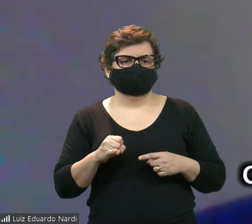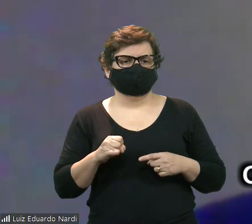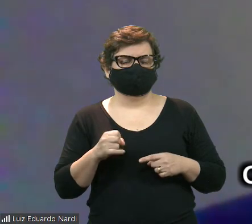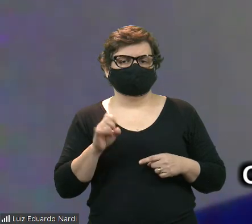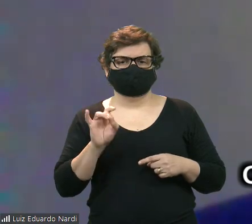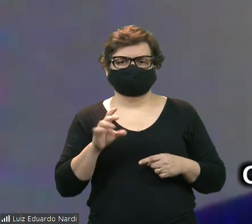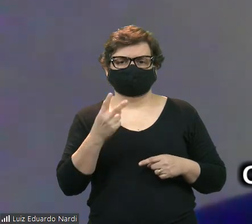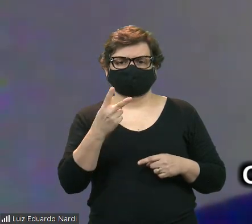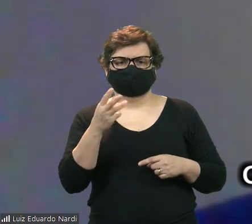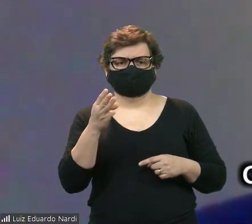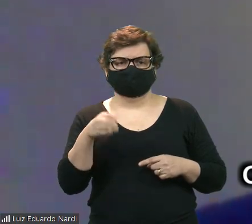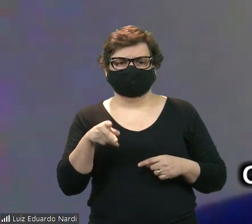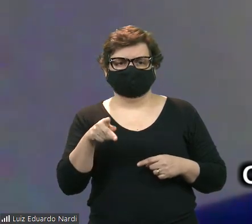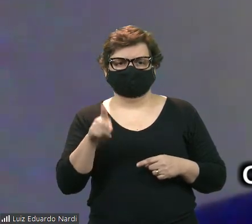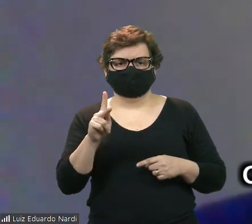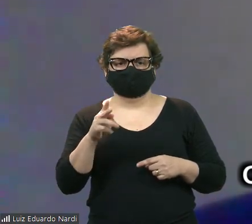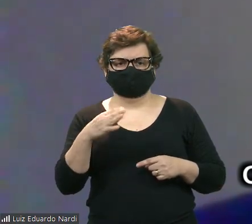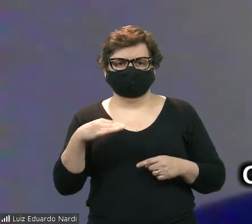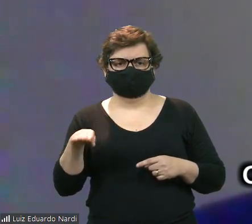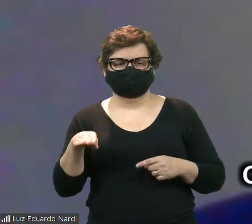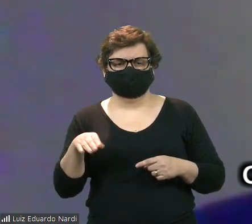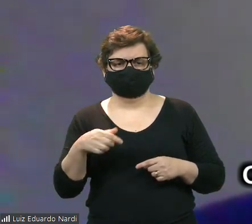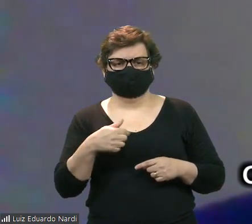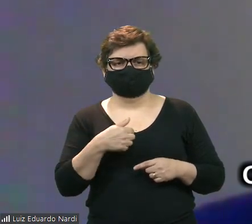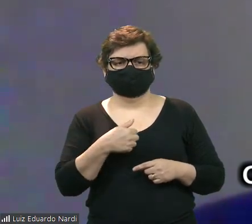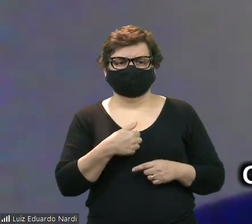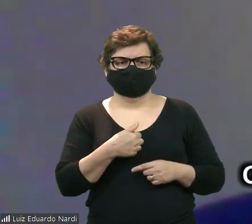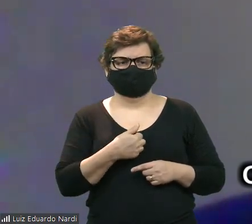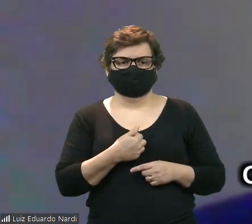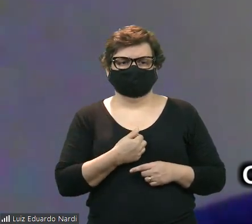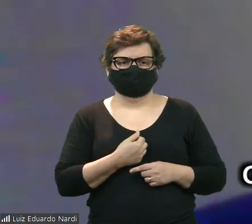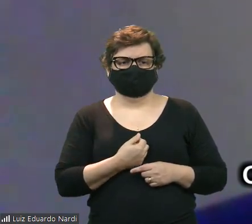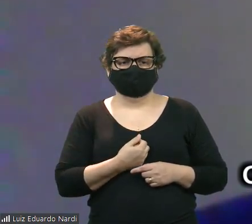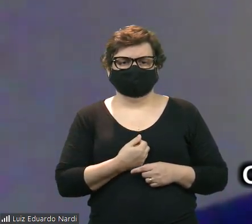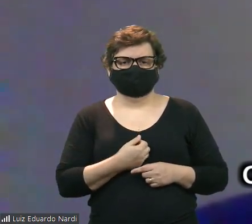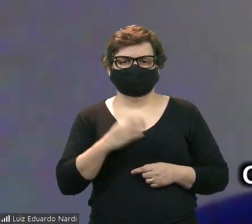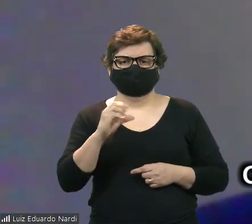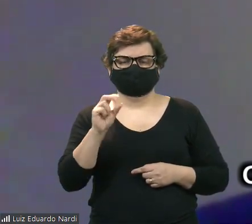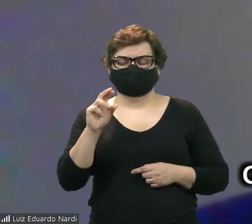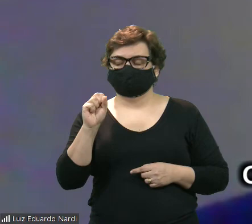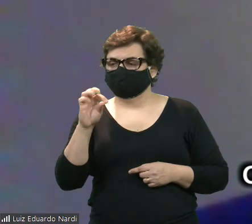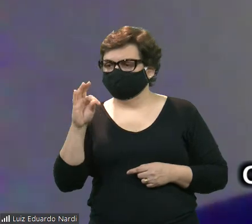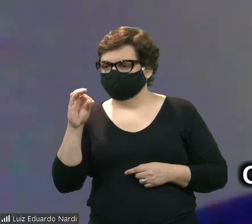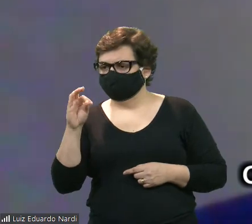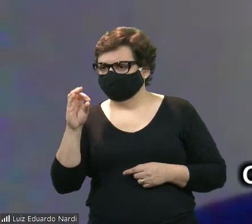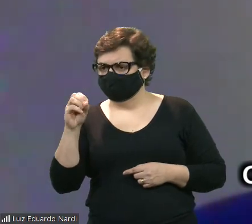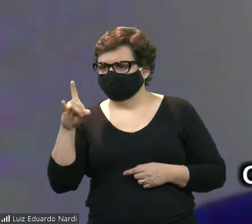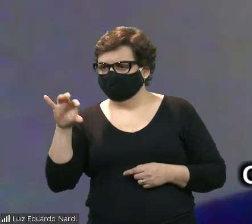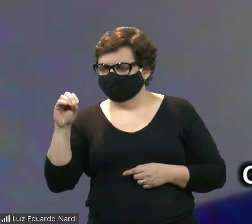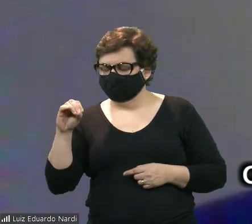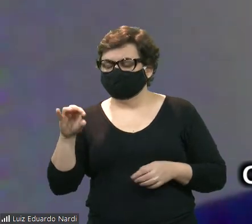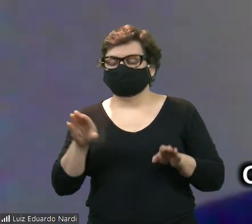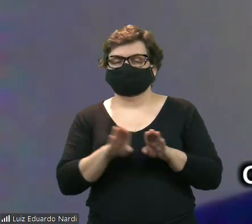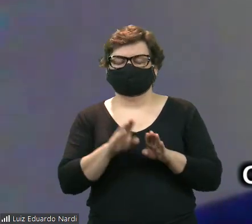essa, nesse primeiro momento, meu prezado vereador Marcos Custódio, vereador Cícero, nós não vamos